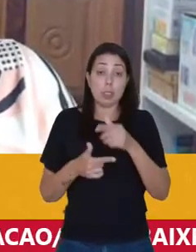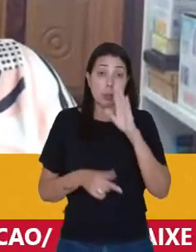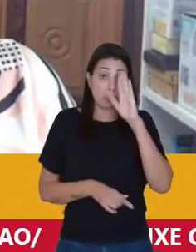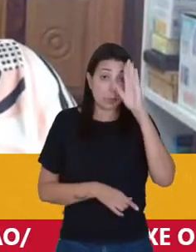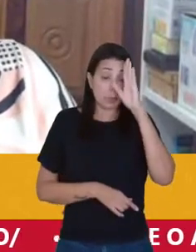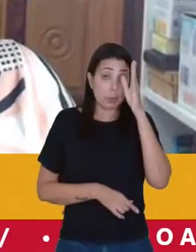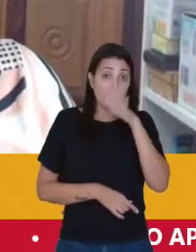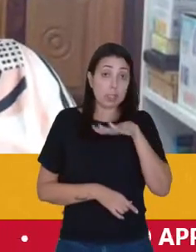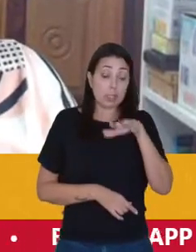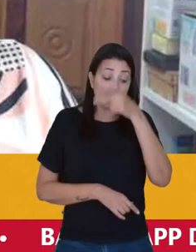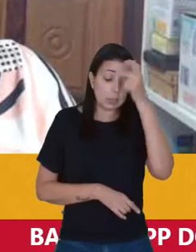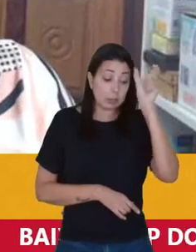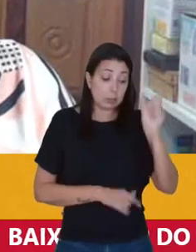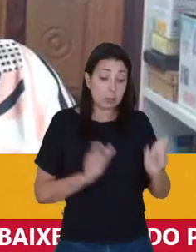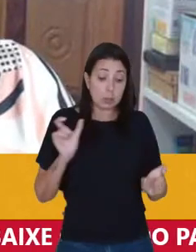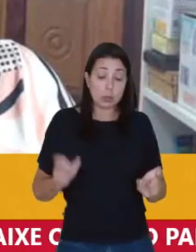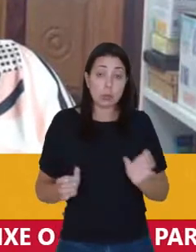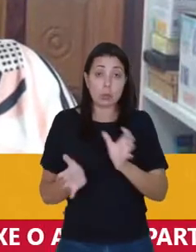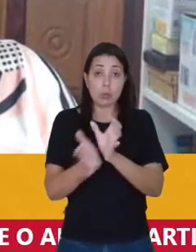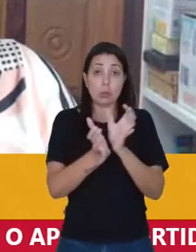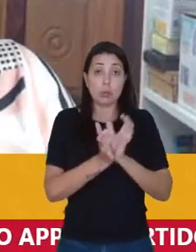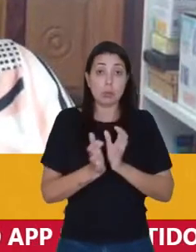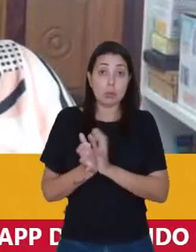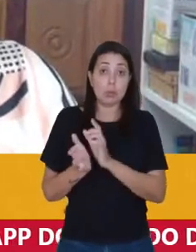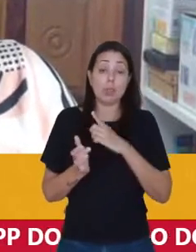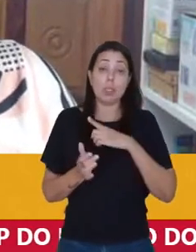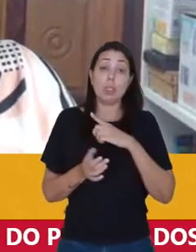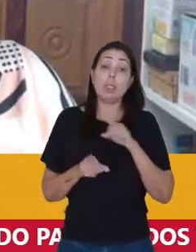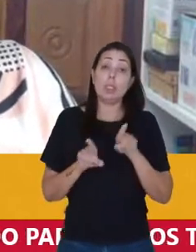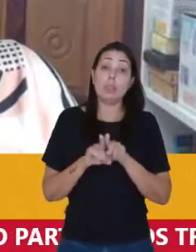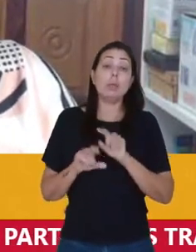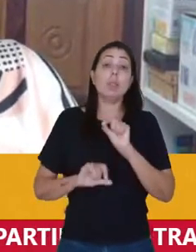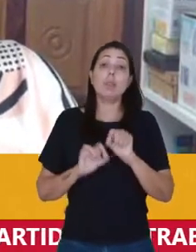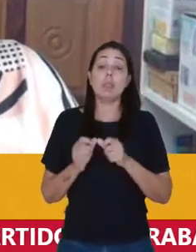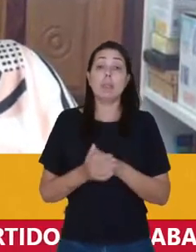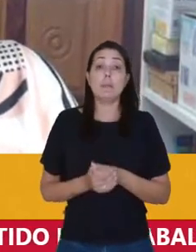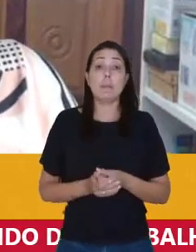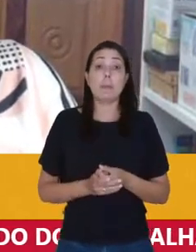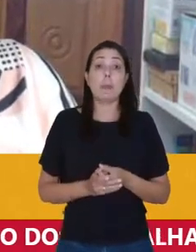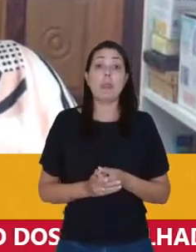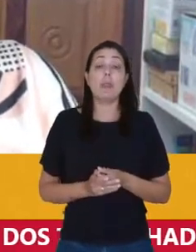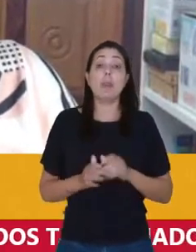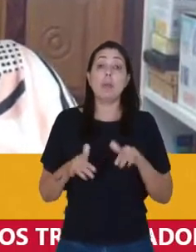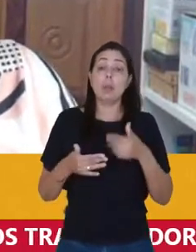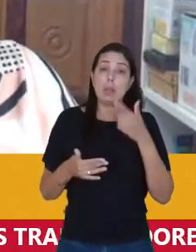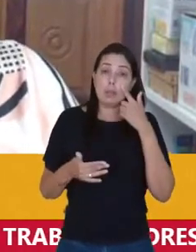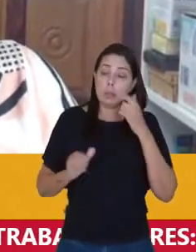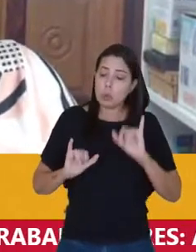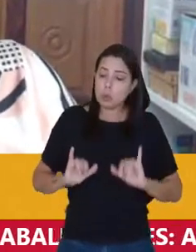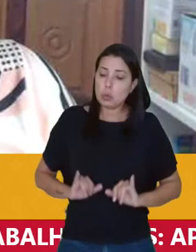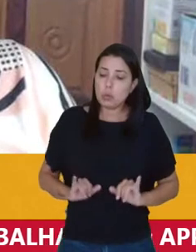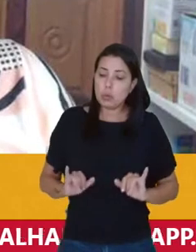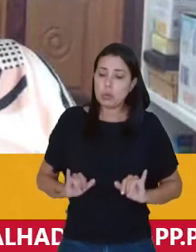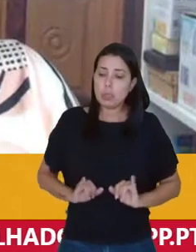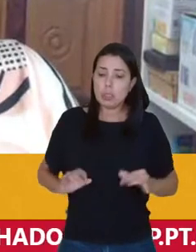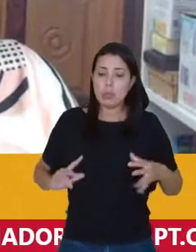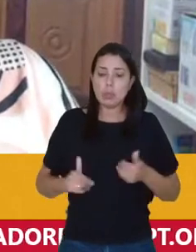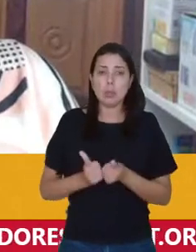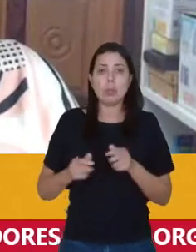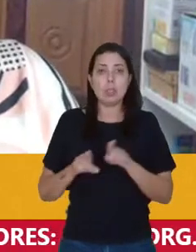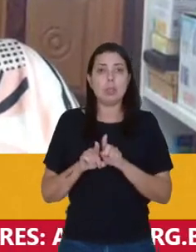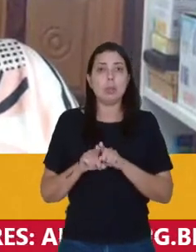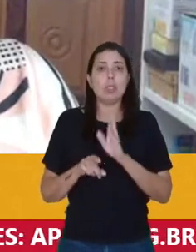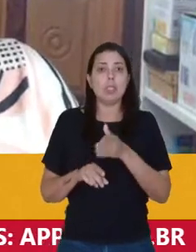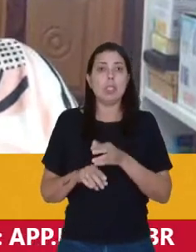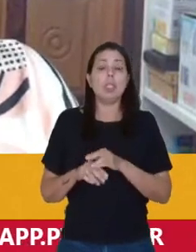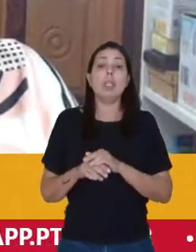protagonismo desses sujeitos, desses coletivos. E, ao mesmo tempo, quando vemos todo o sofrimento, né, inclusive, como o